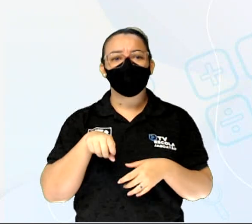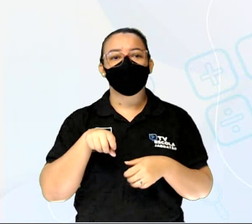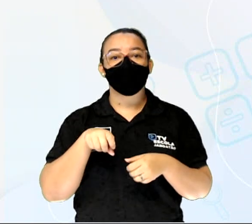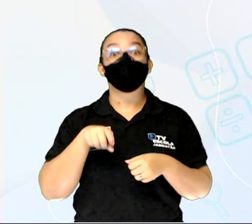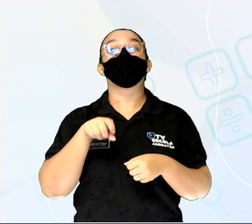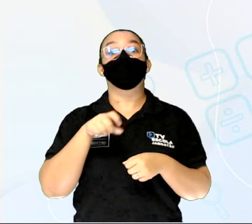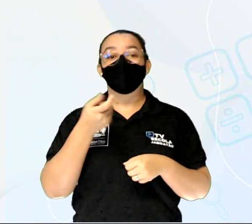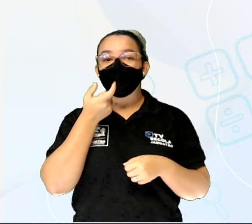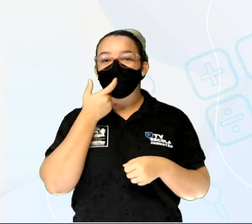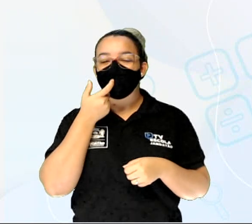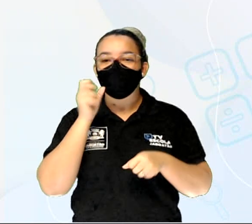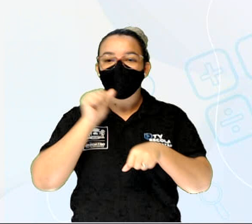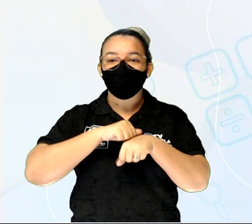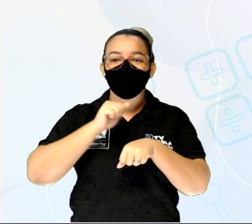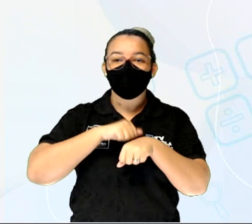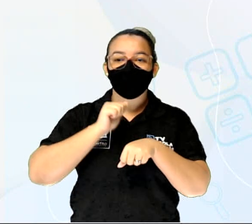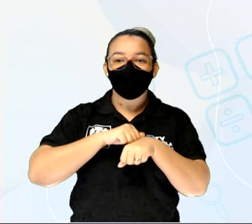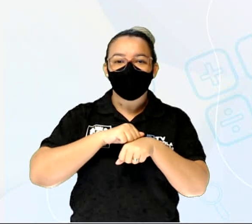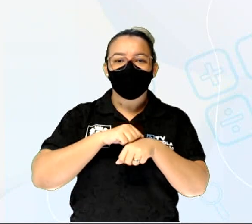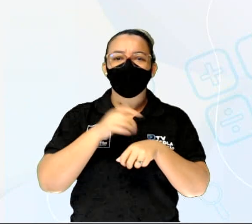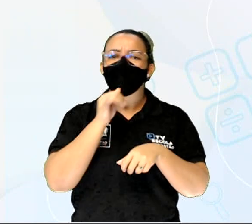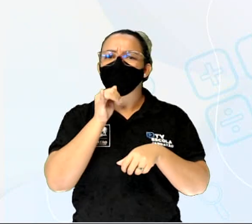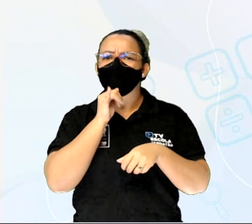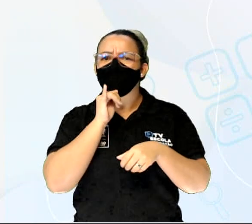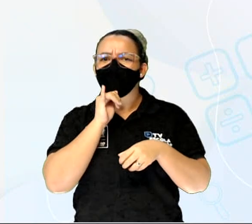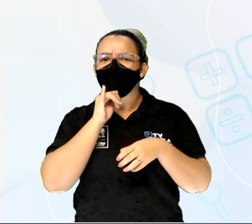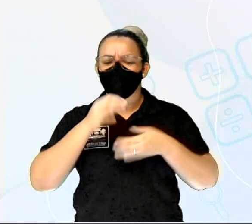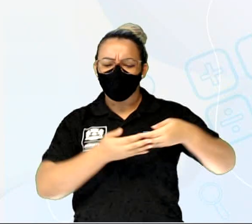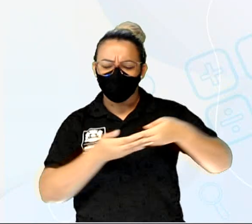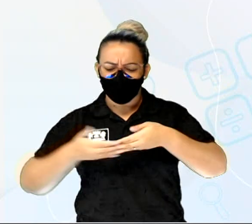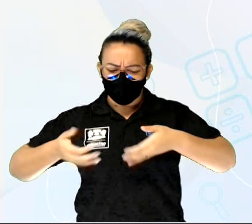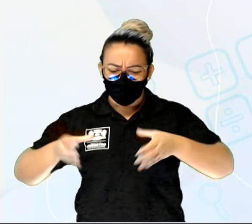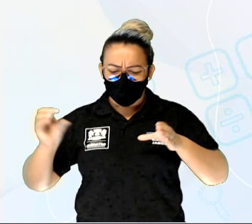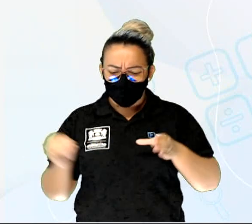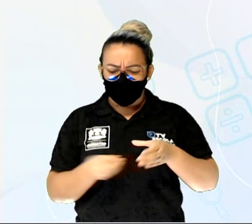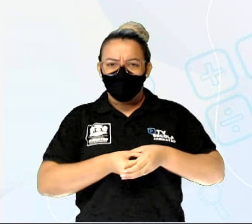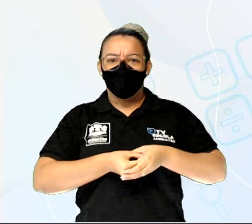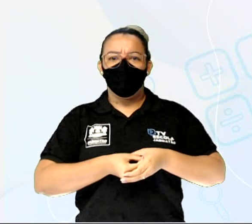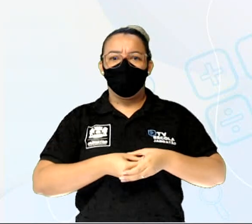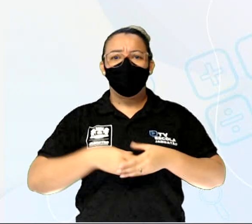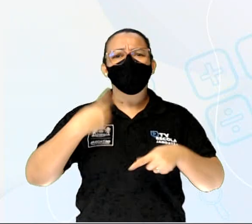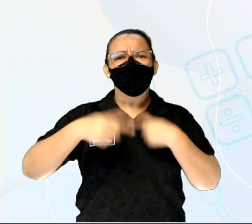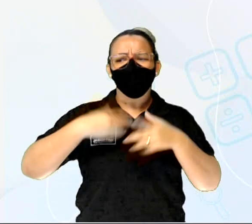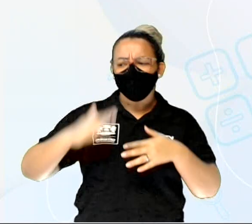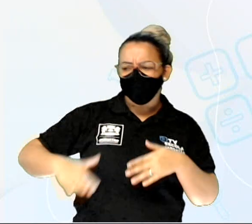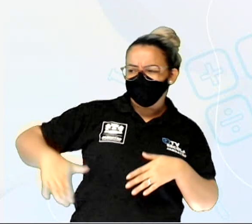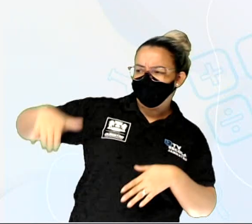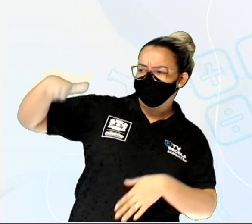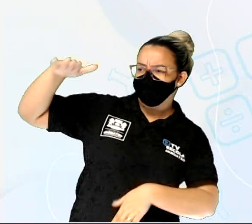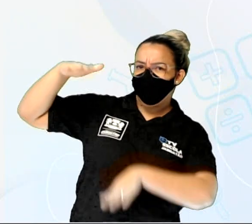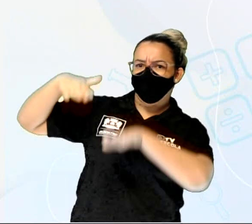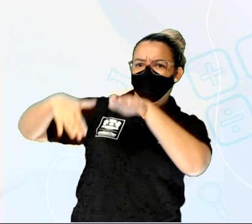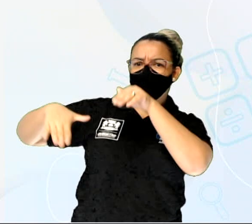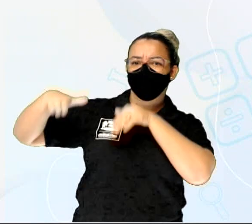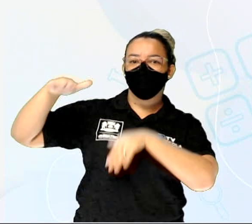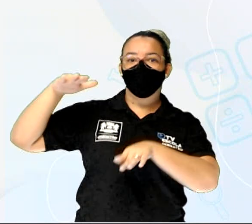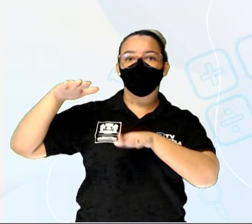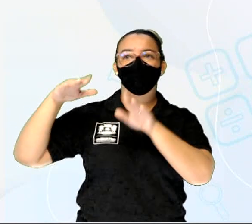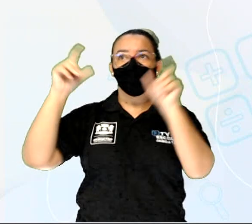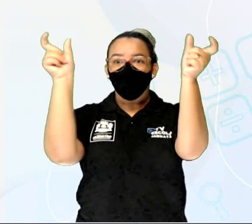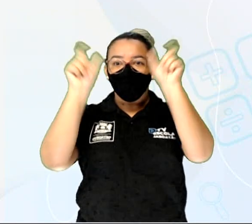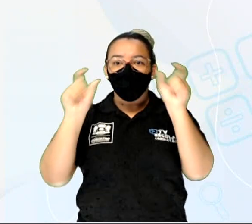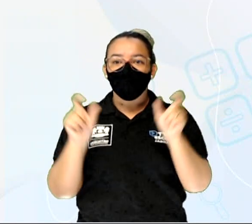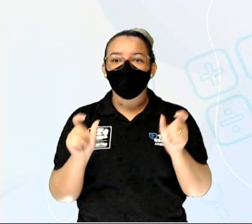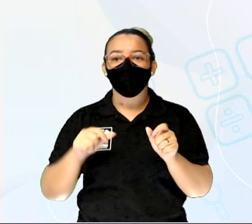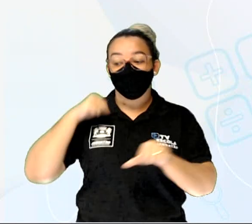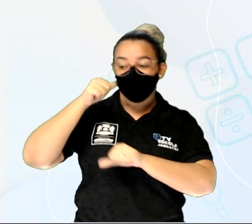homólogos, que são órgãos que nascem da mesma origem do feto, mas que com o passar do tempo, do desenvolvimento do organismo, eles mudam de função.